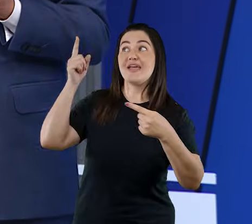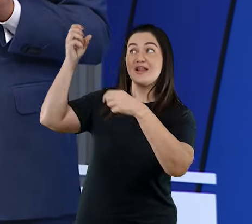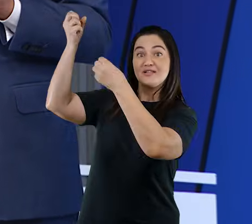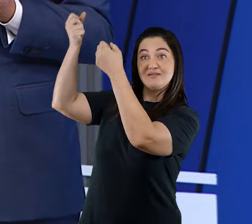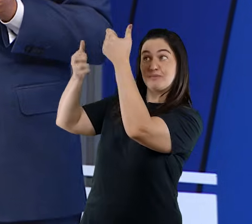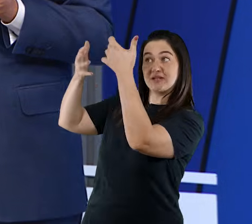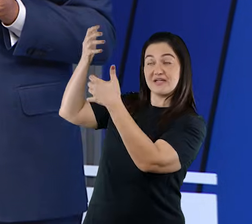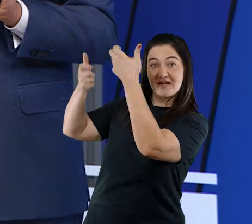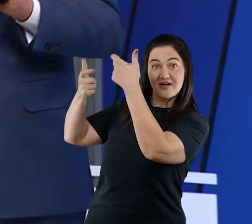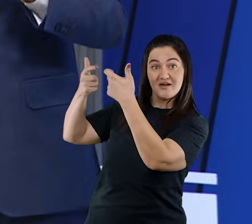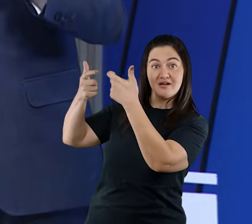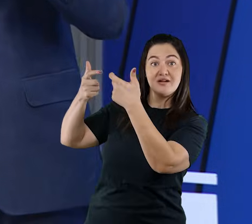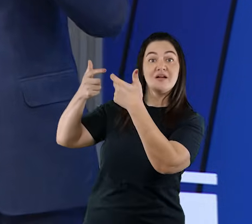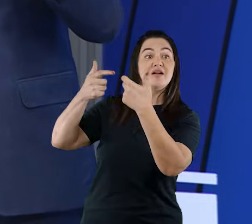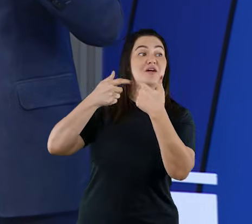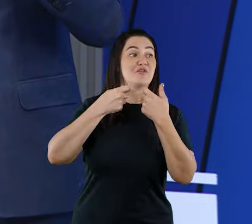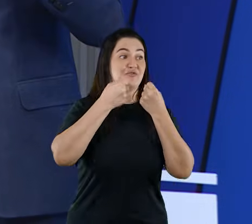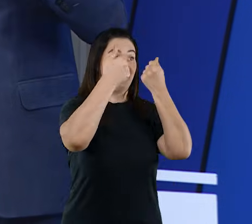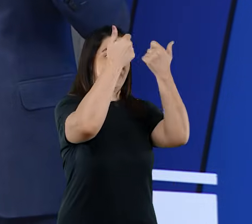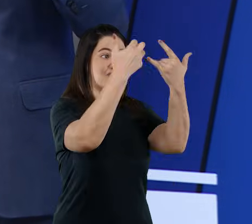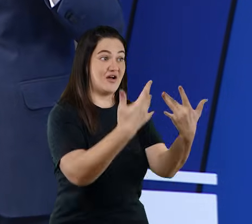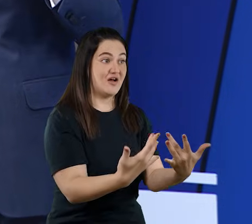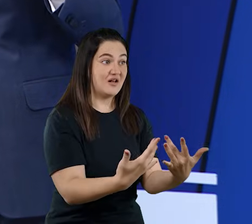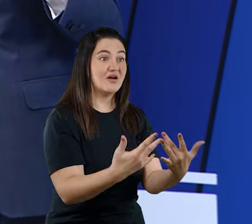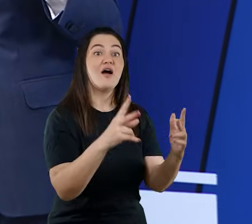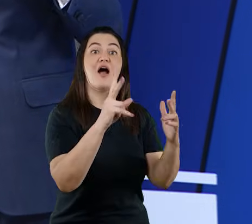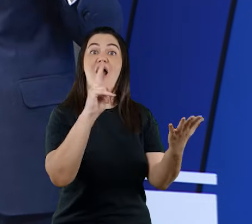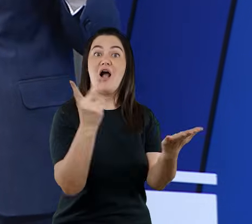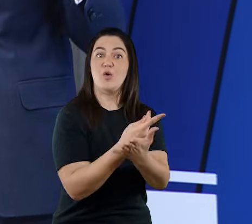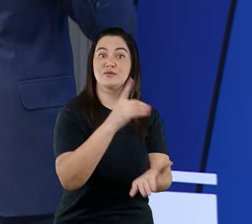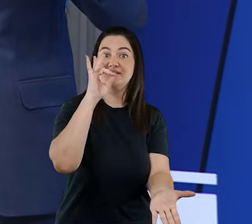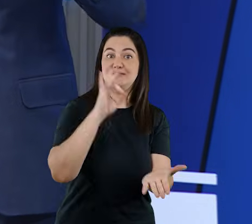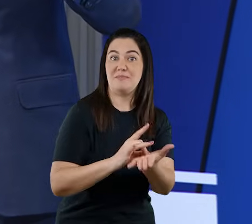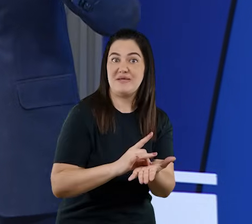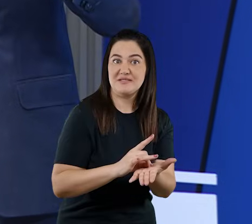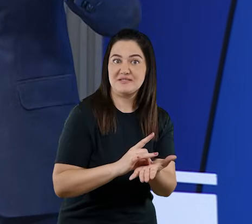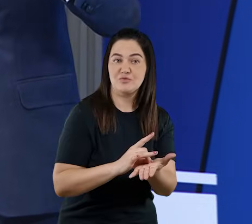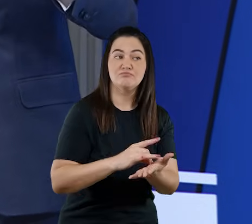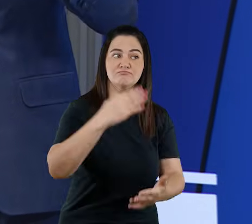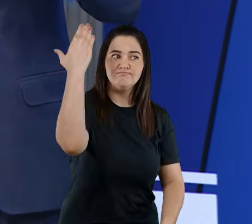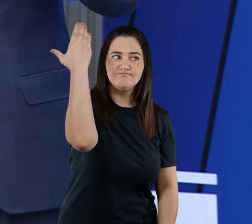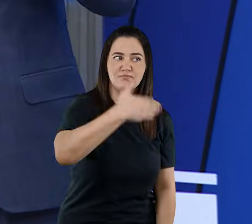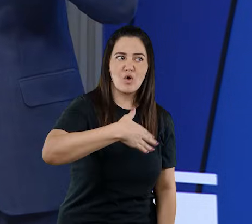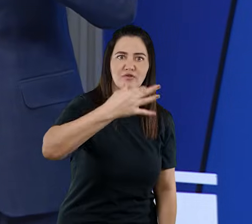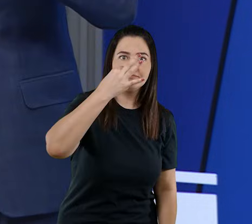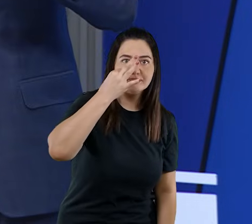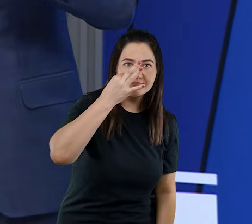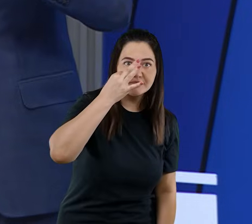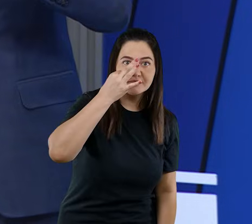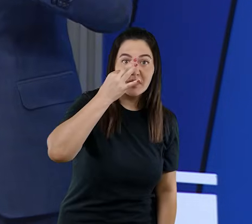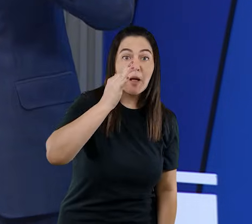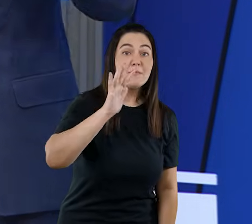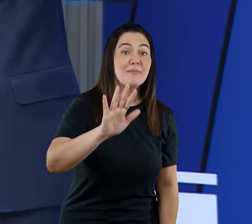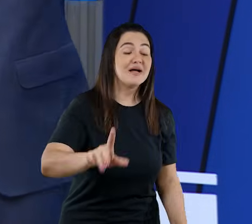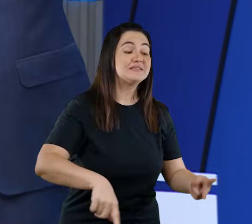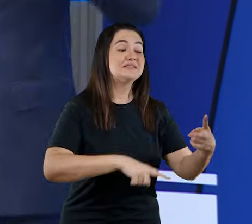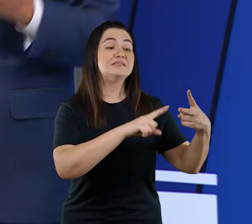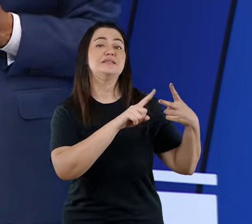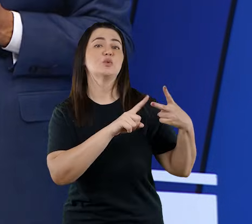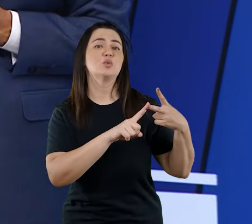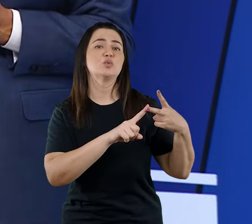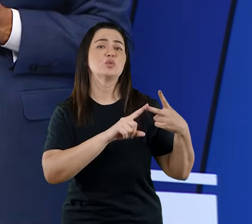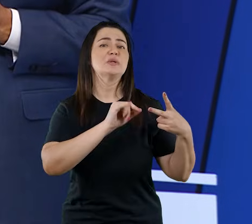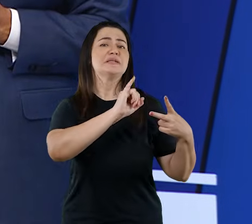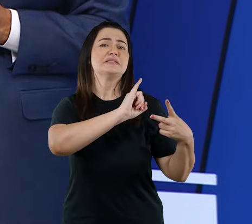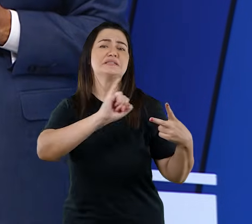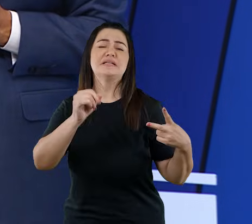ele foi aprovado. Mas depois que ele falou, e aquilo que ele disse aconteceu, ele levantar-se e falar assim, vamos